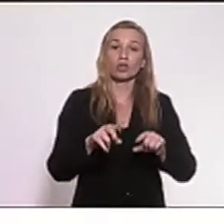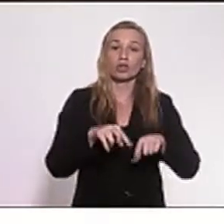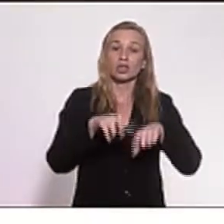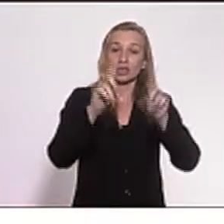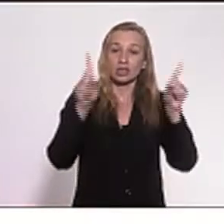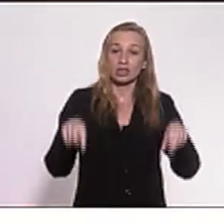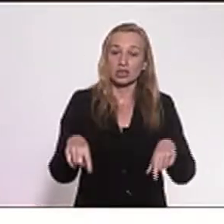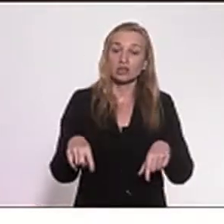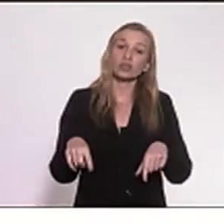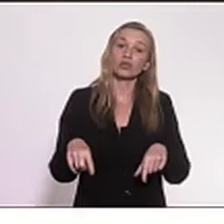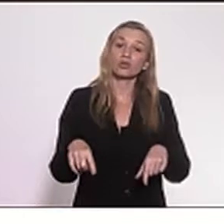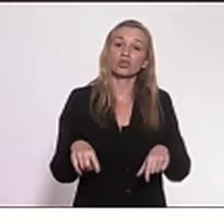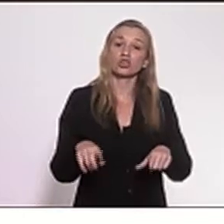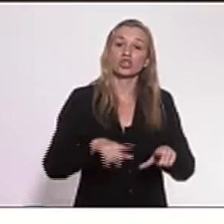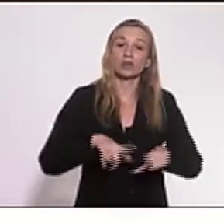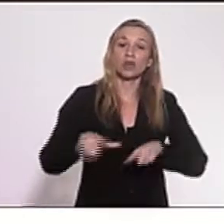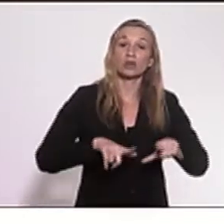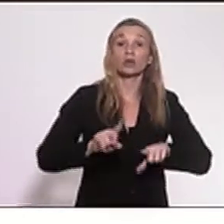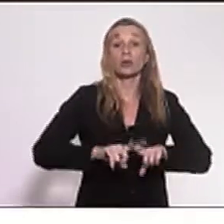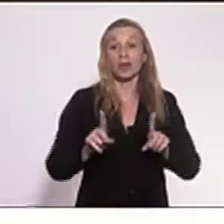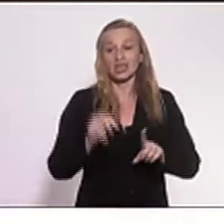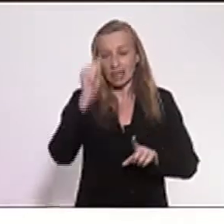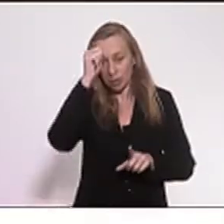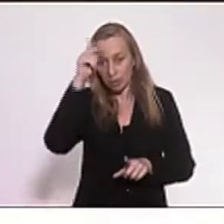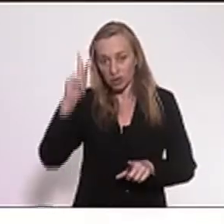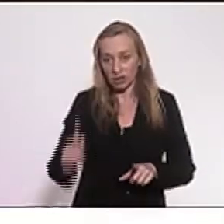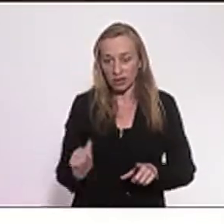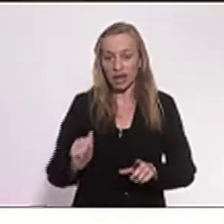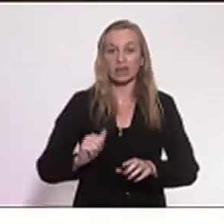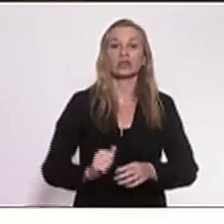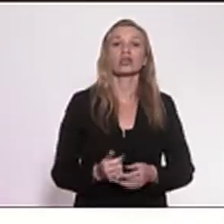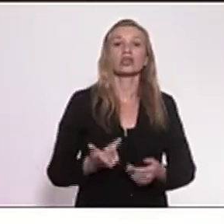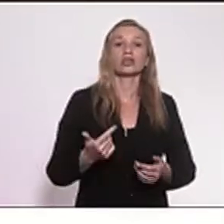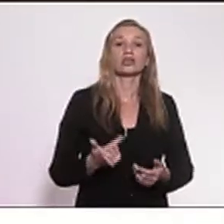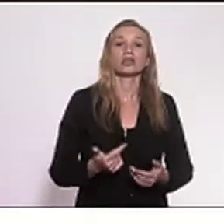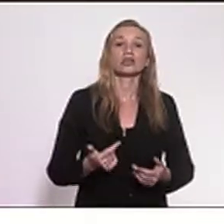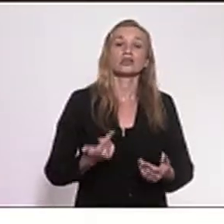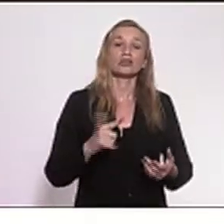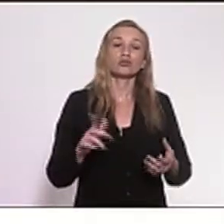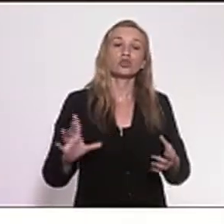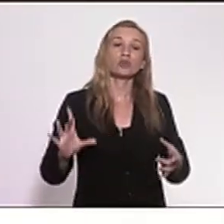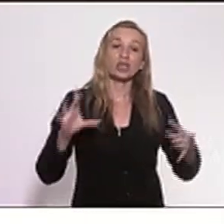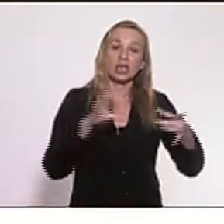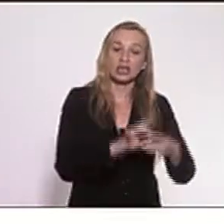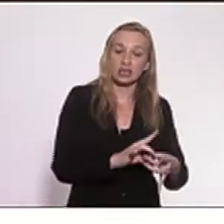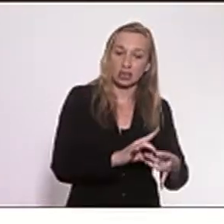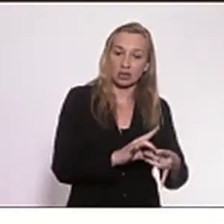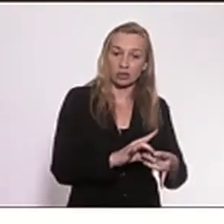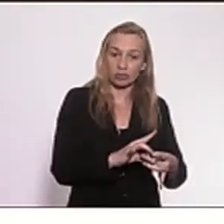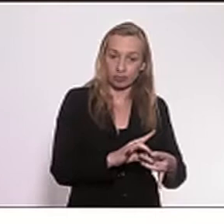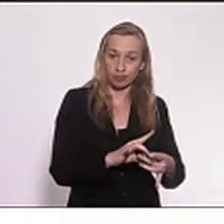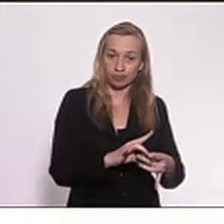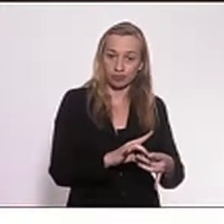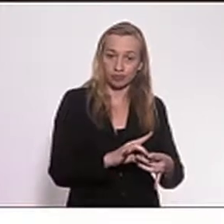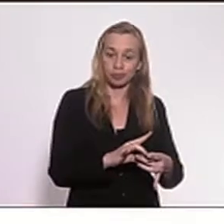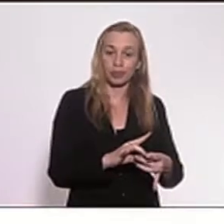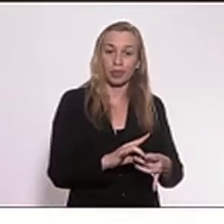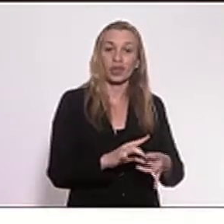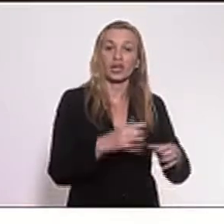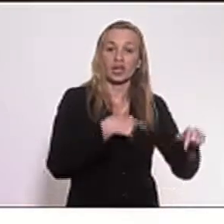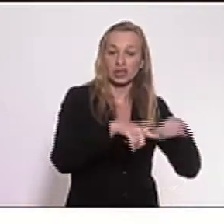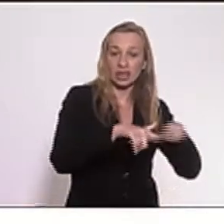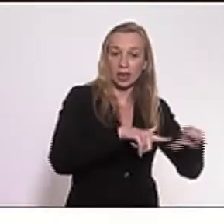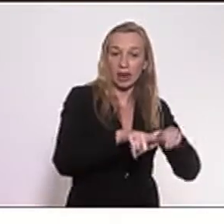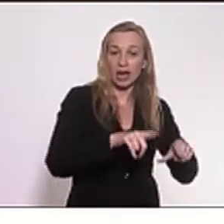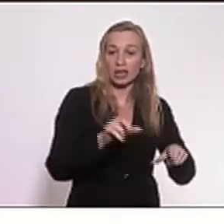servidores aposentados. Não havia uma segregação entre a massa de servidores ativos e a massa de servidores